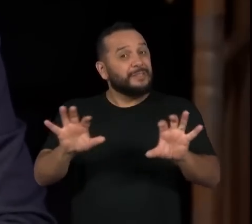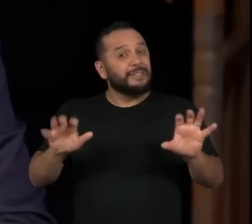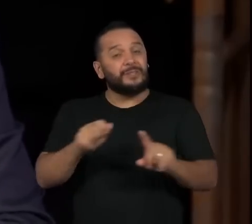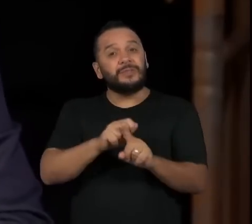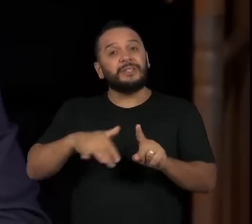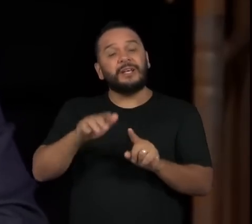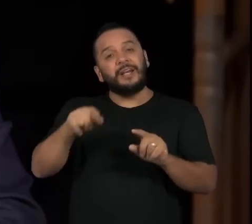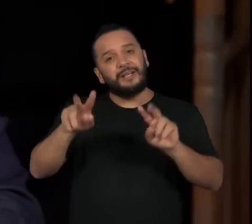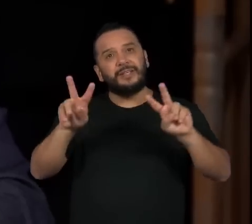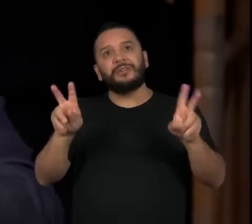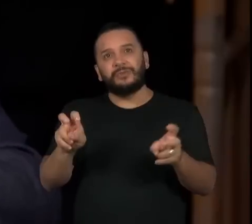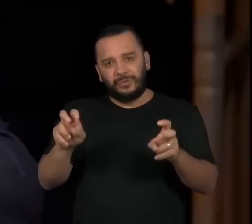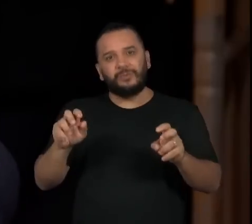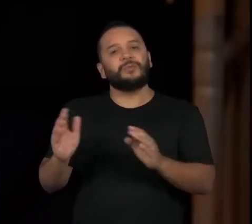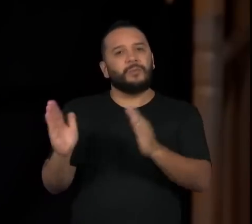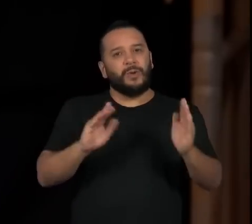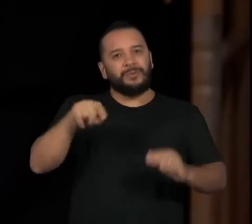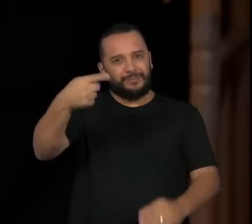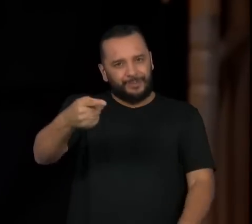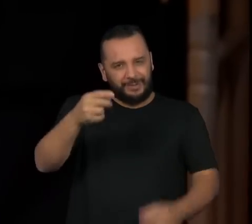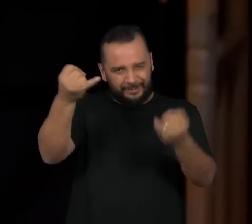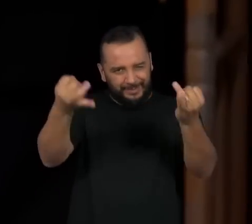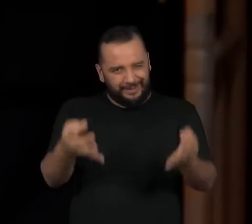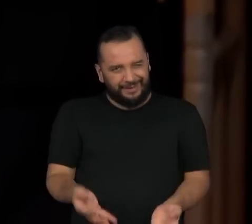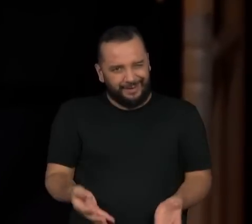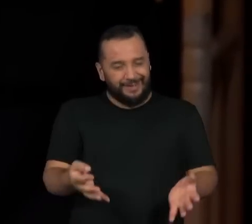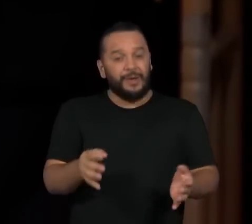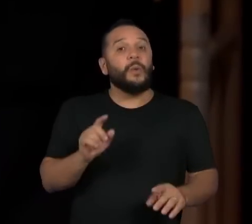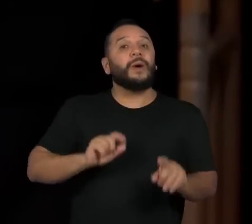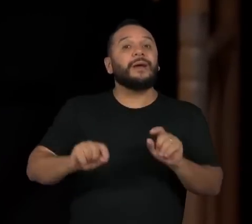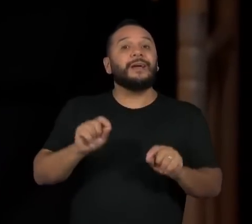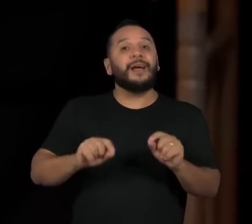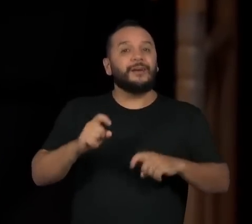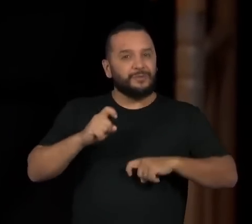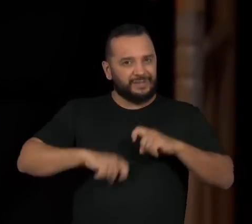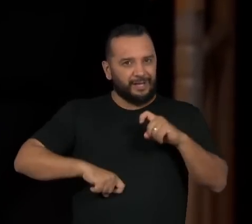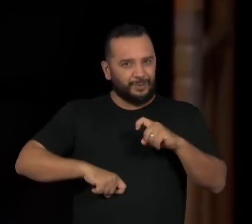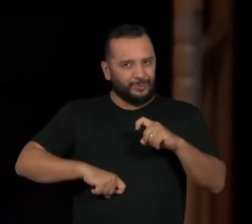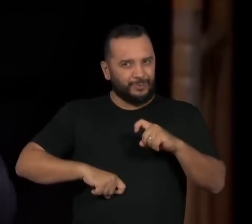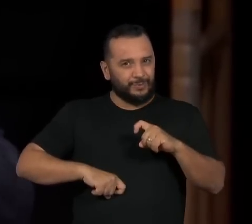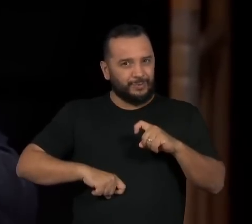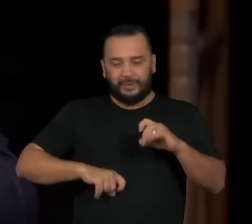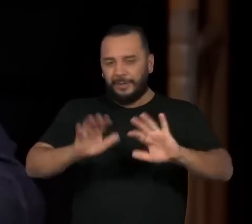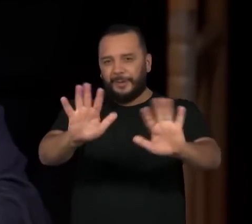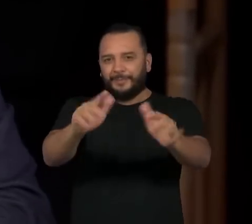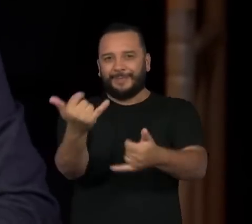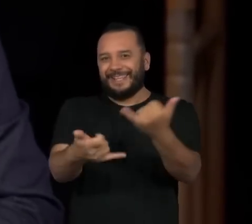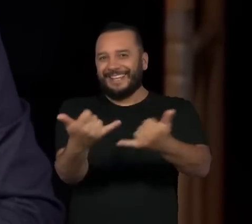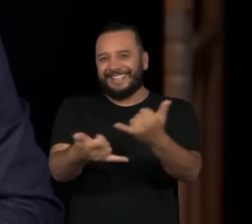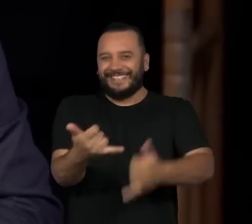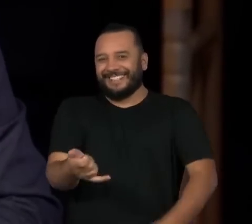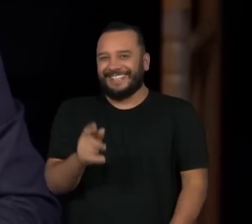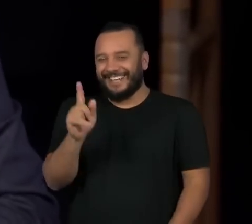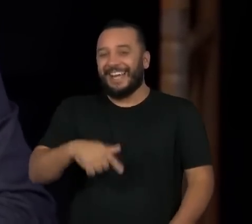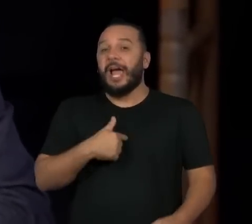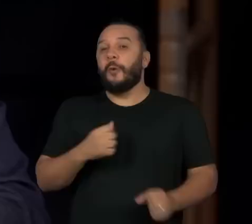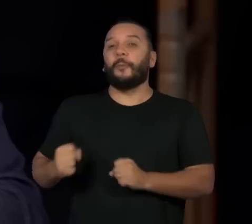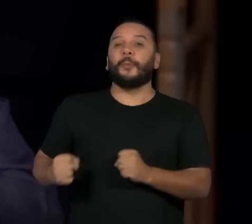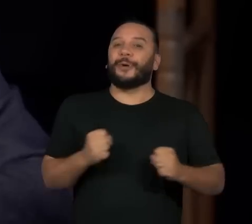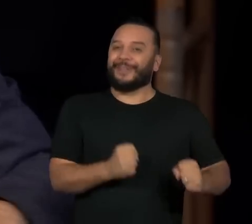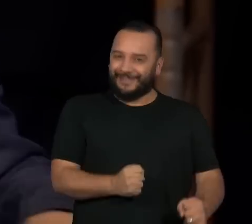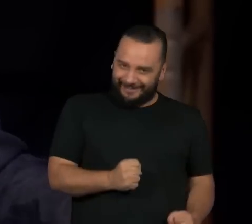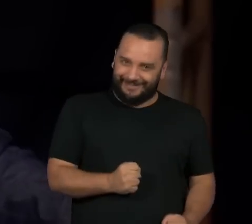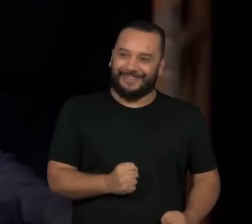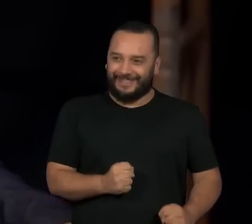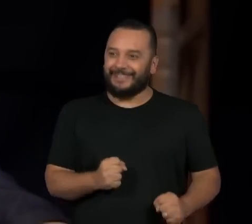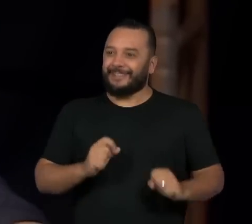esse assunto aí do nosso próximo bloco. Vocês sabem que é o sexo. Não, é brincadeira. É o poder. É disso